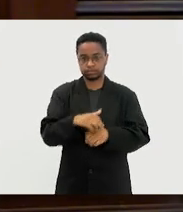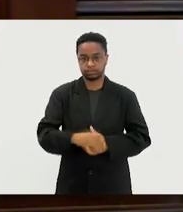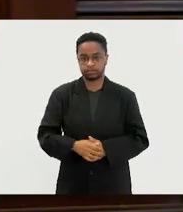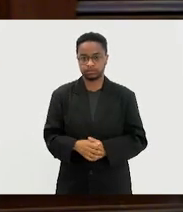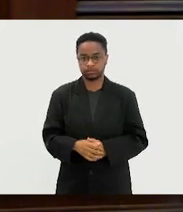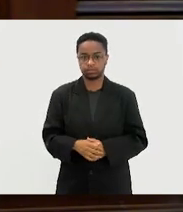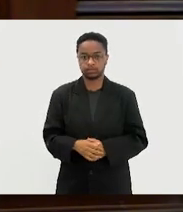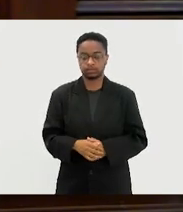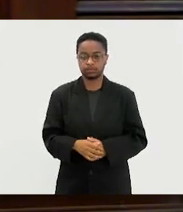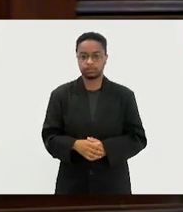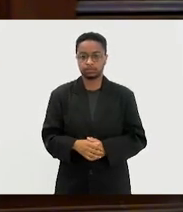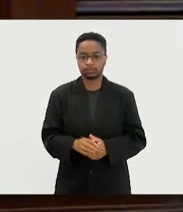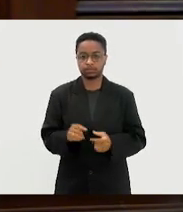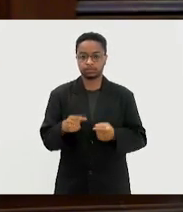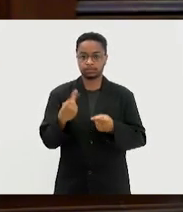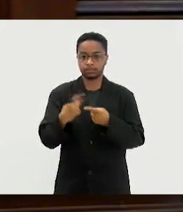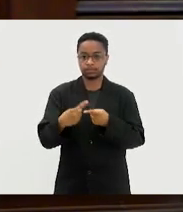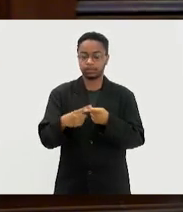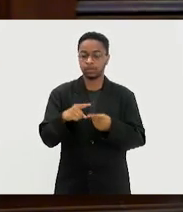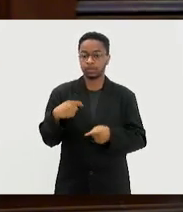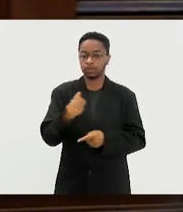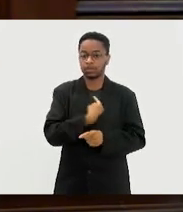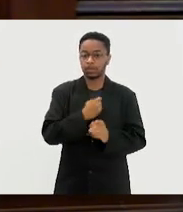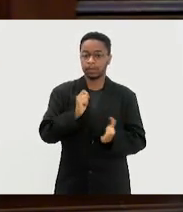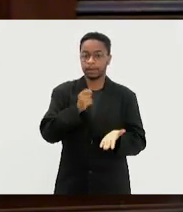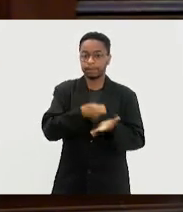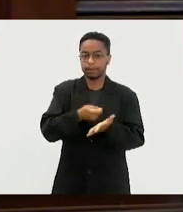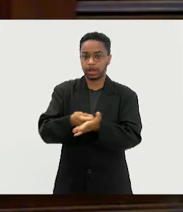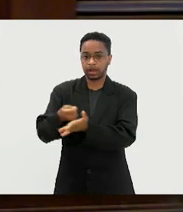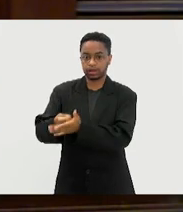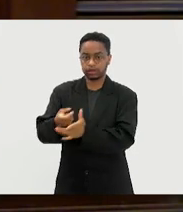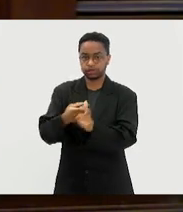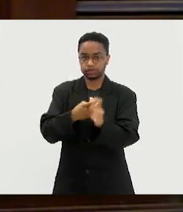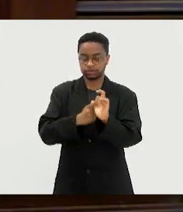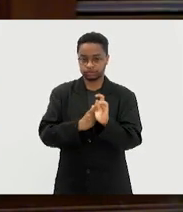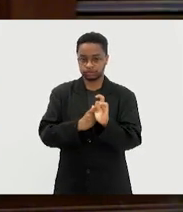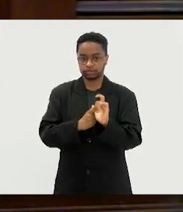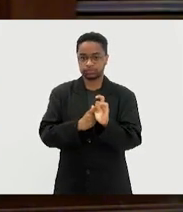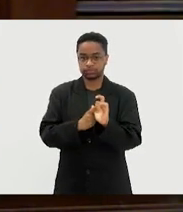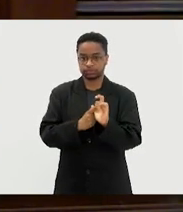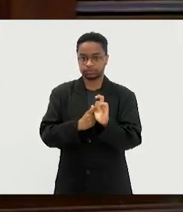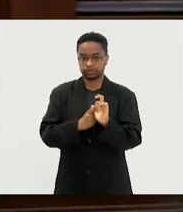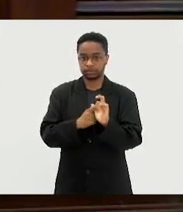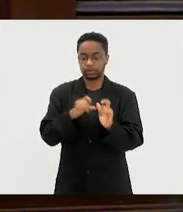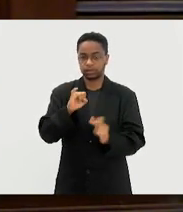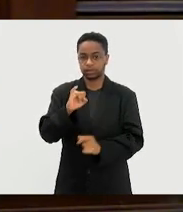Nós estamos pagando de dívida com a União o IPCA